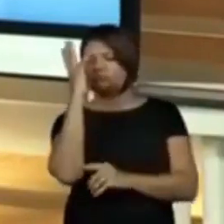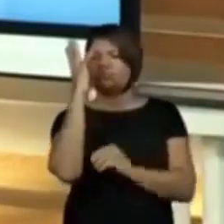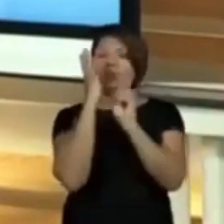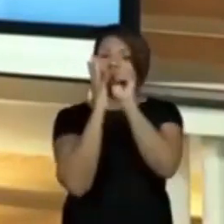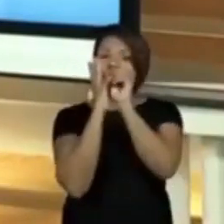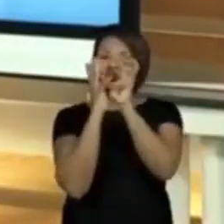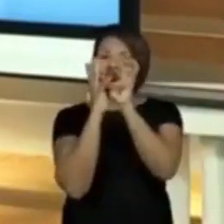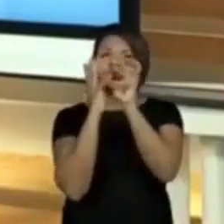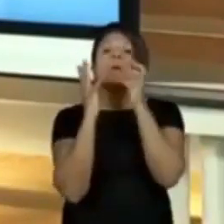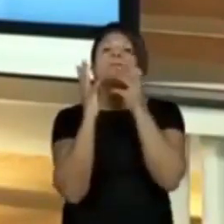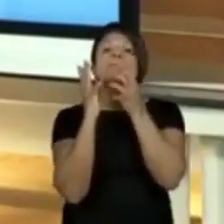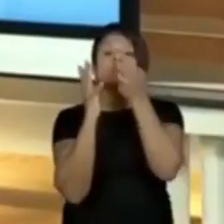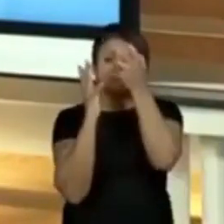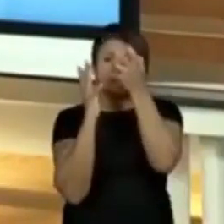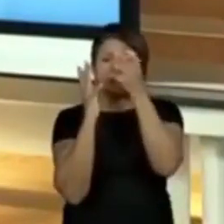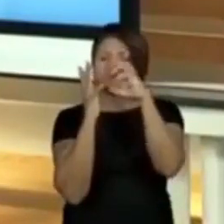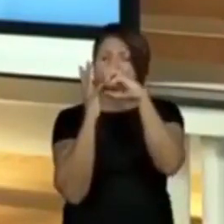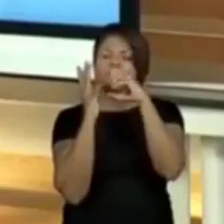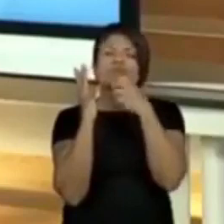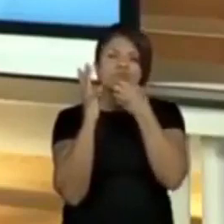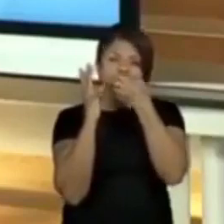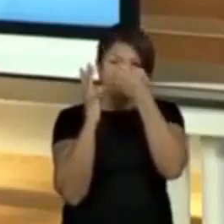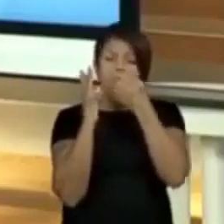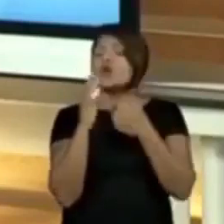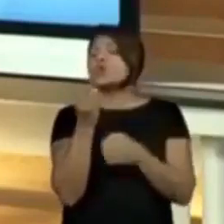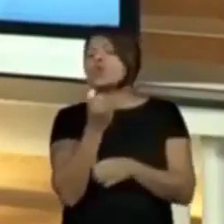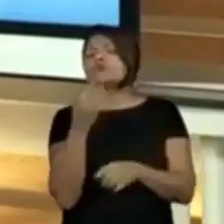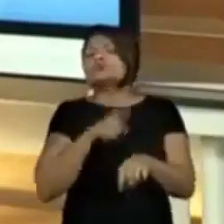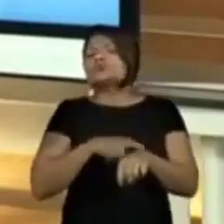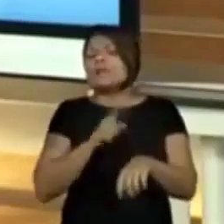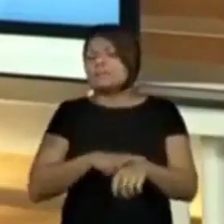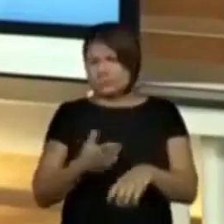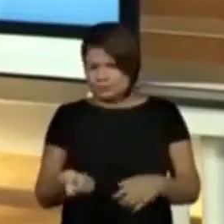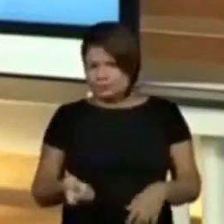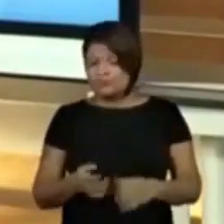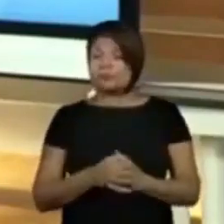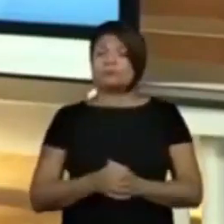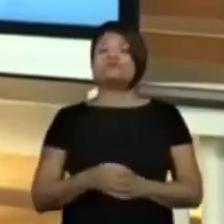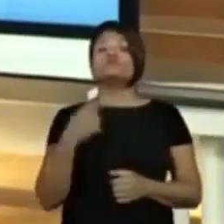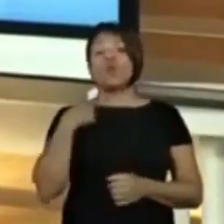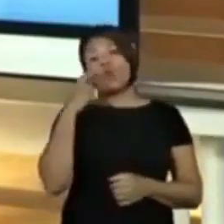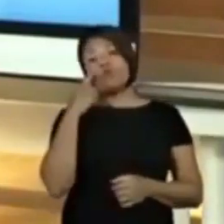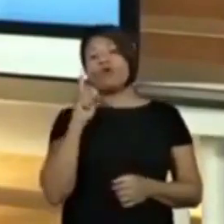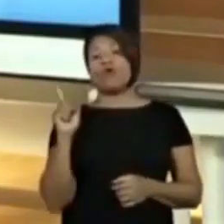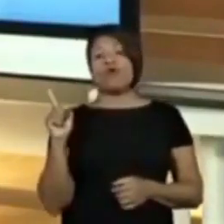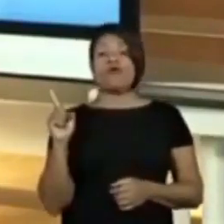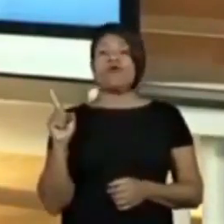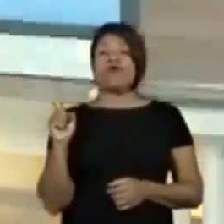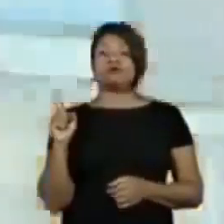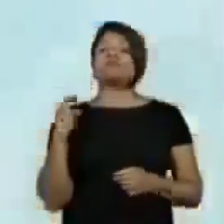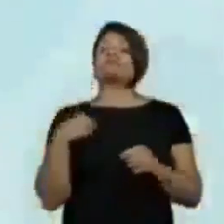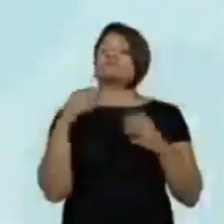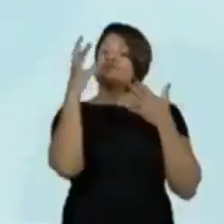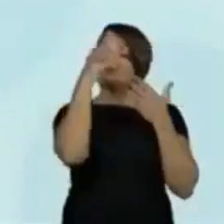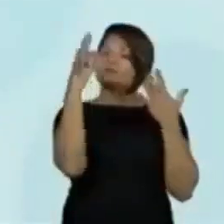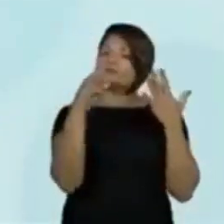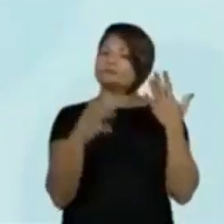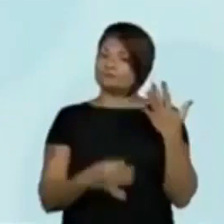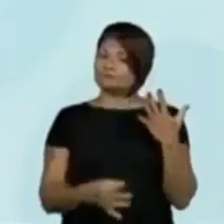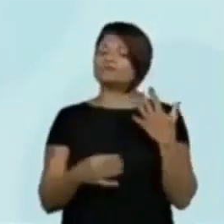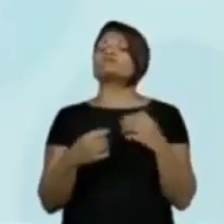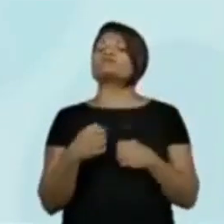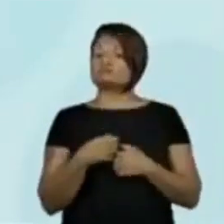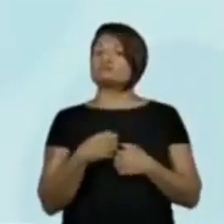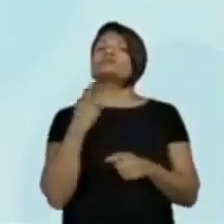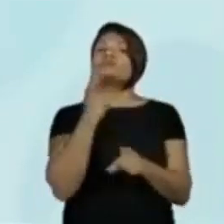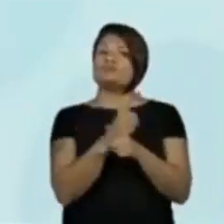eu possa comer, plantei lá a minha macieira, quanto tempo? Então, eu venho aonde? Nos meus descritores e encontro